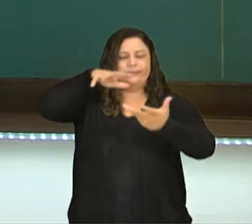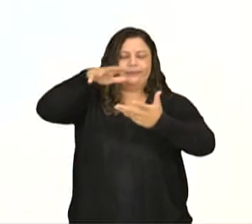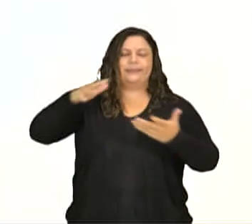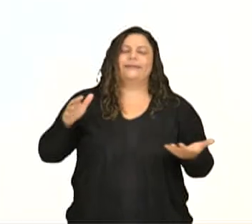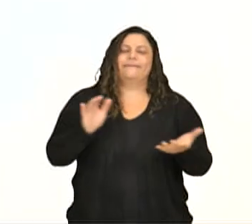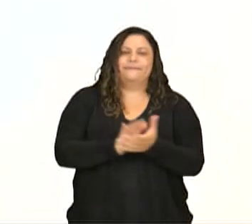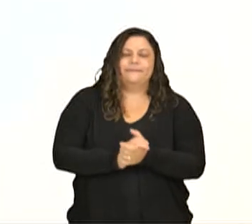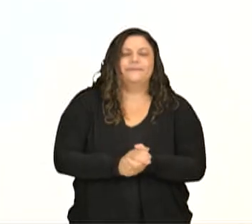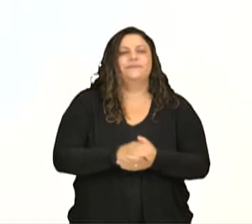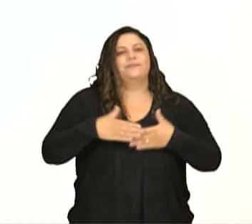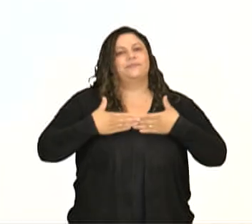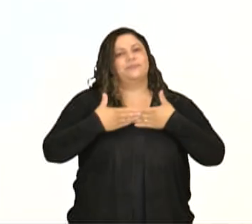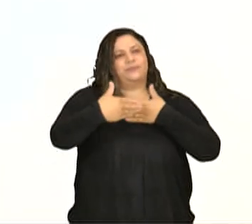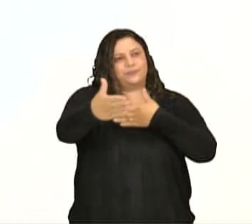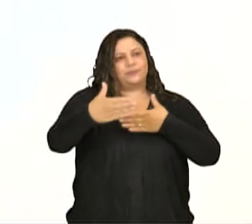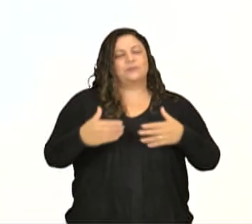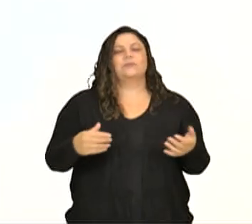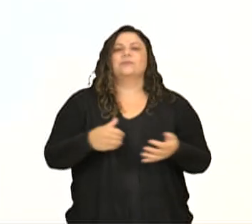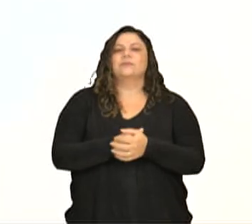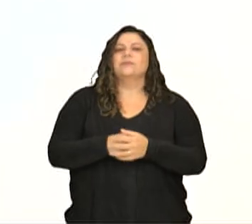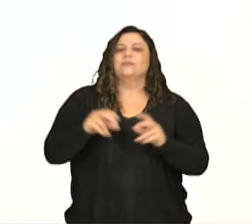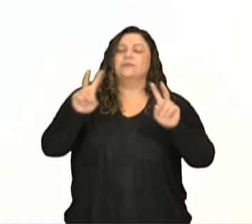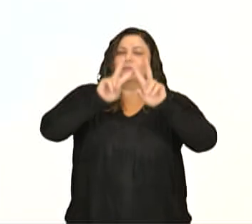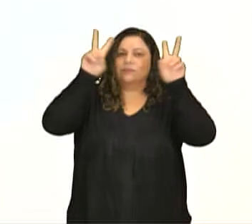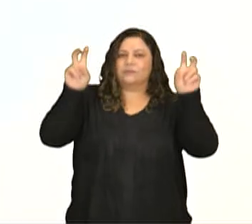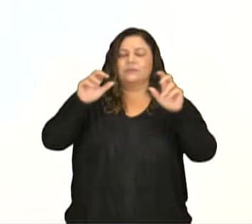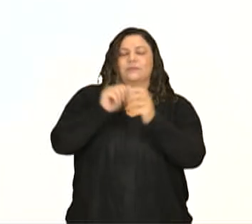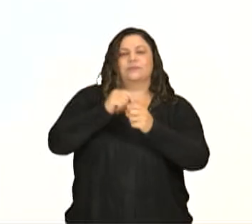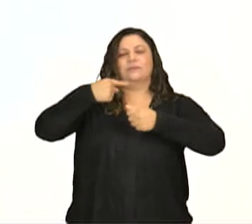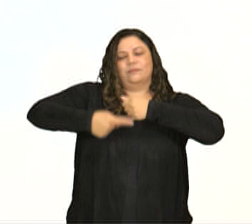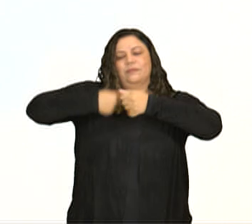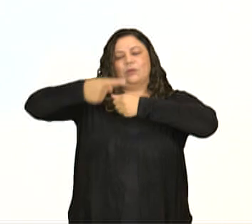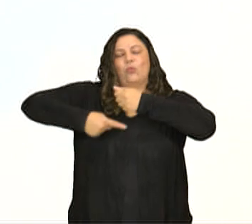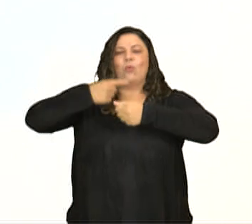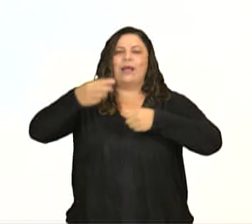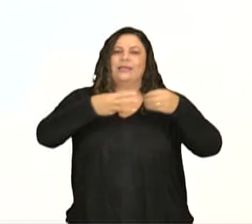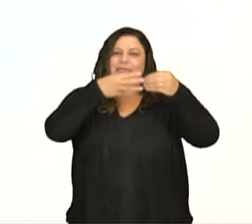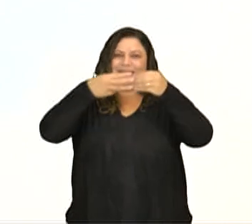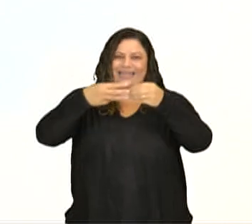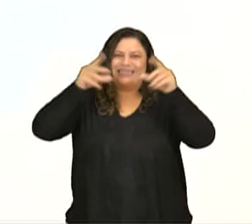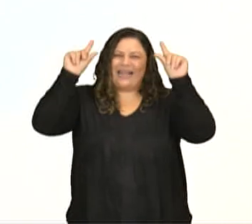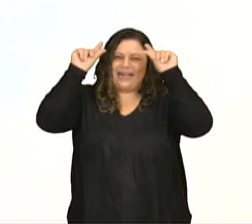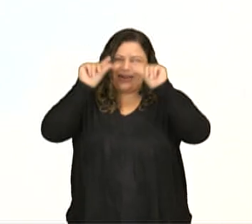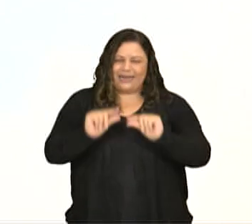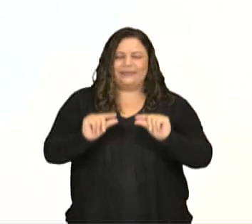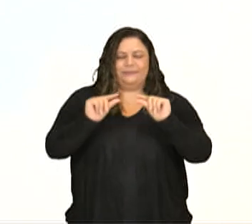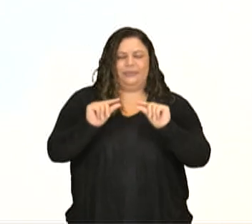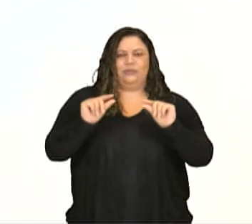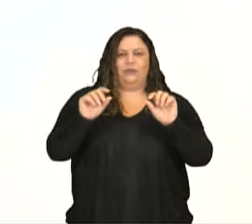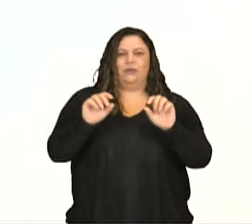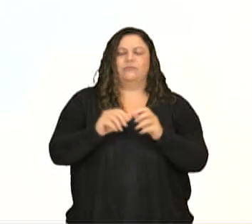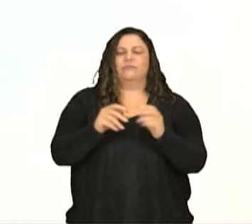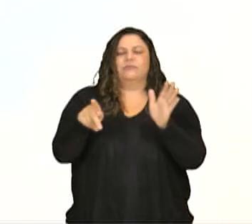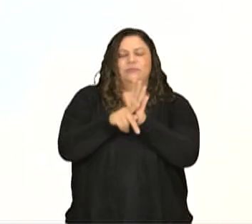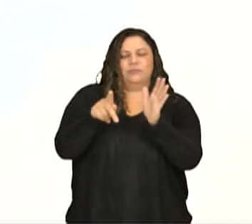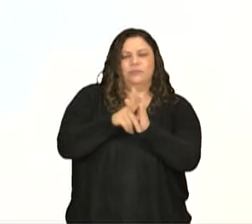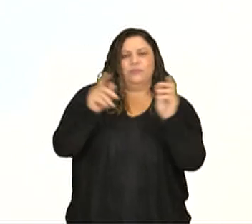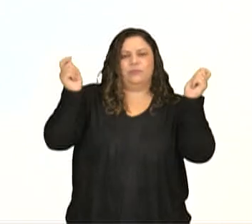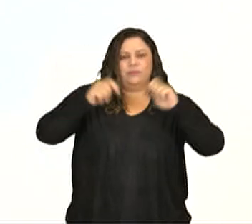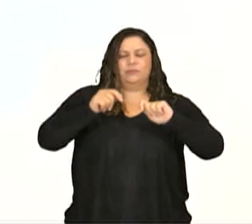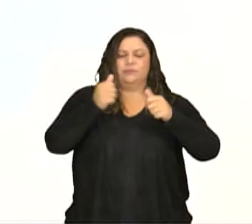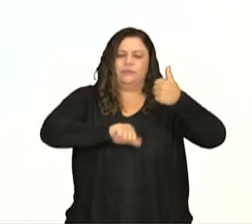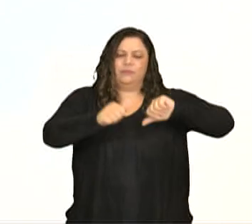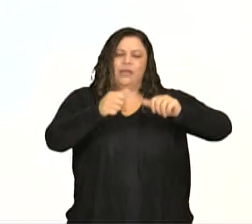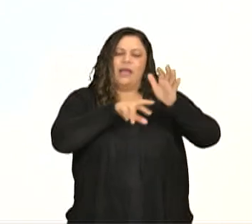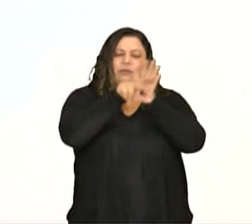bem. Então, após o átomo, nós temos a célula como a menor estrutura, vamos falar a nível